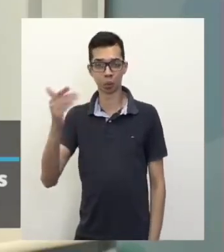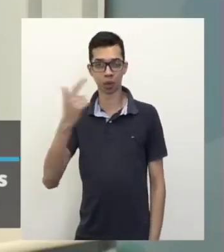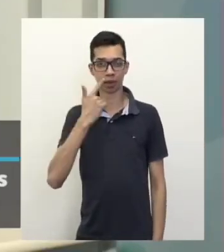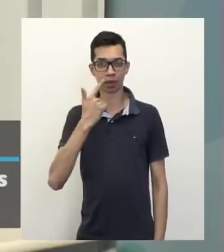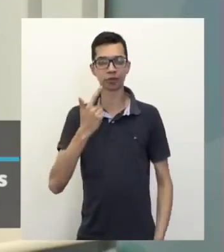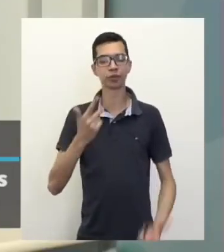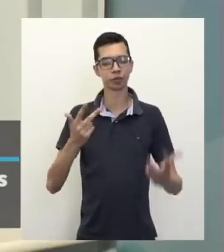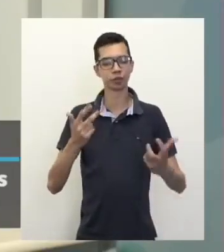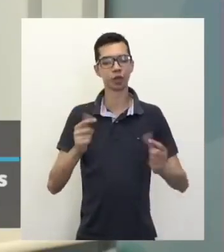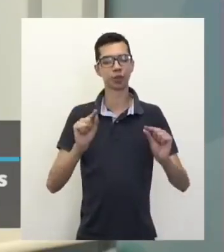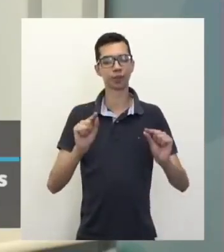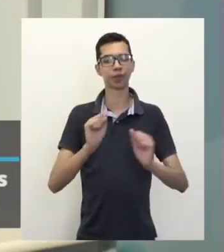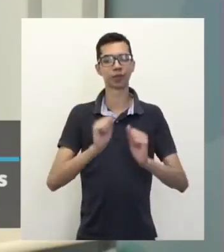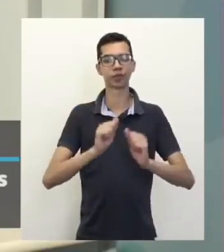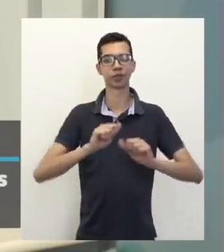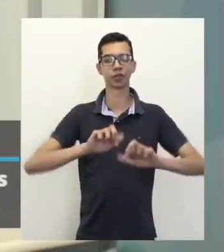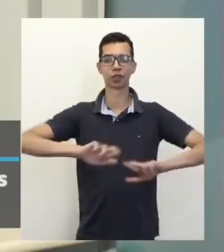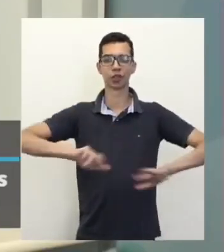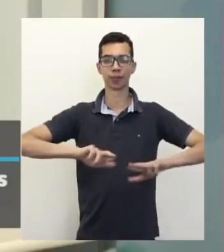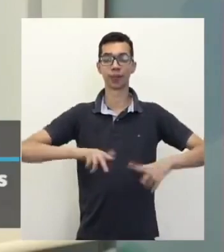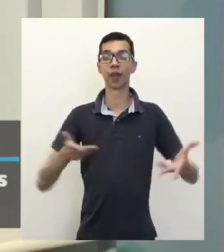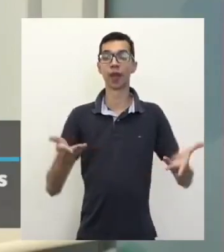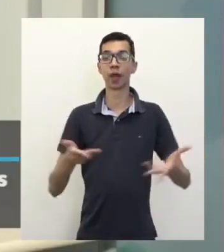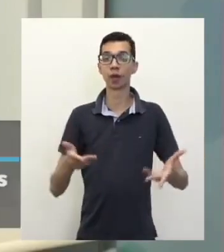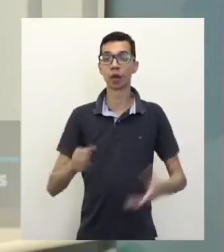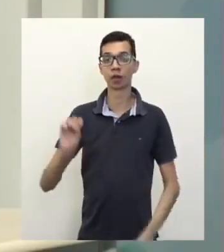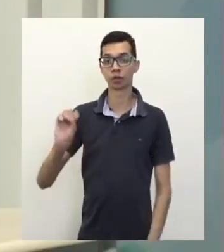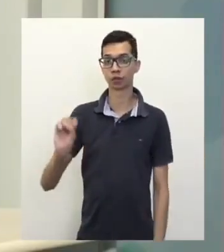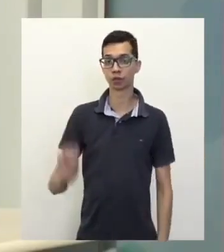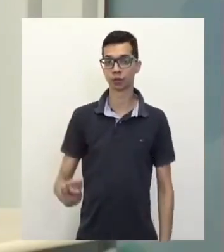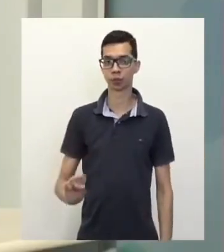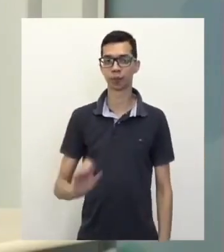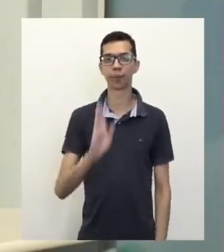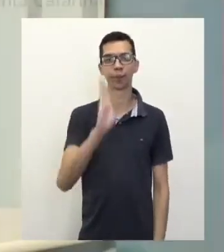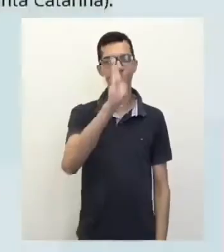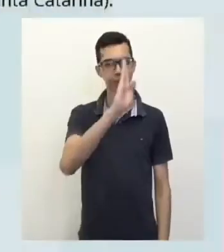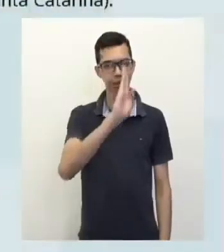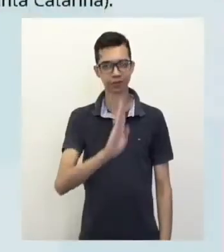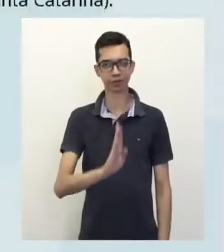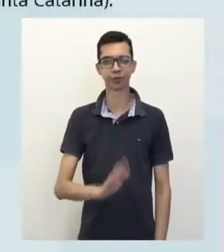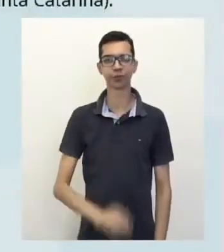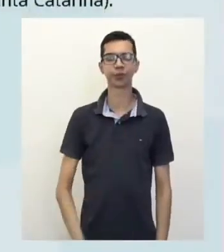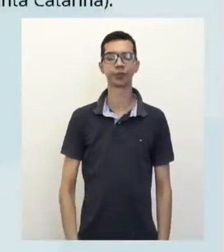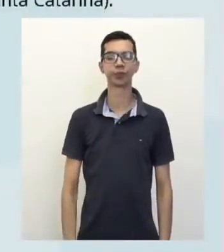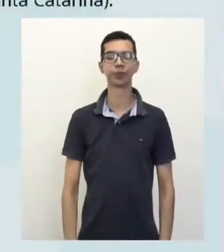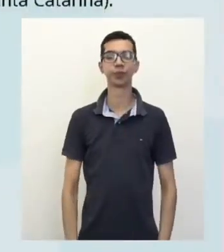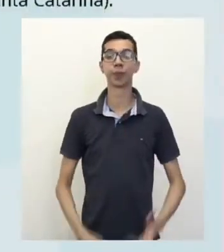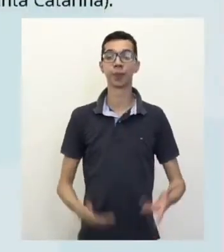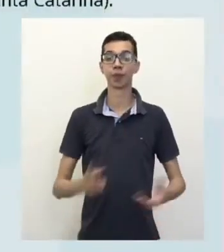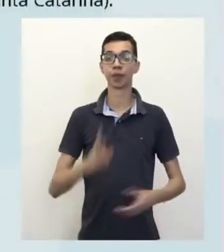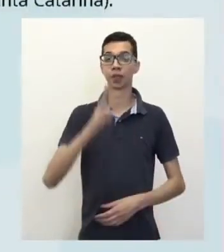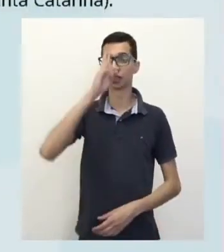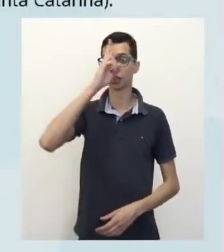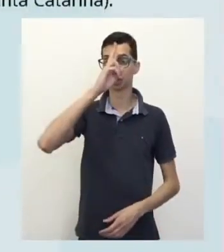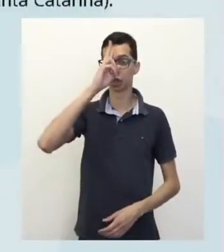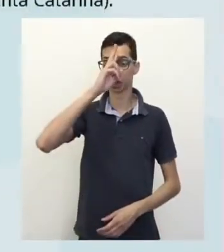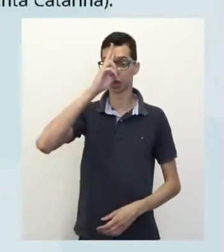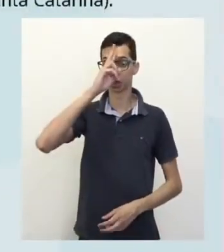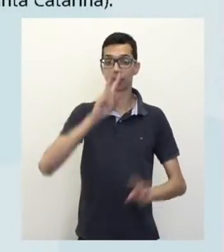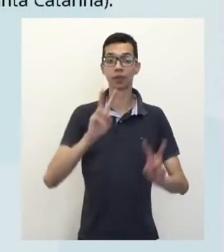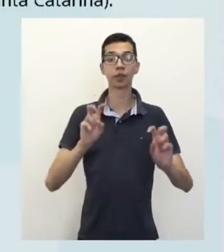industriais. E agora a gente vai para a região sul do Brasil. Então, historicamente, ligada à questão